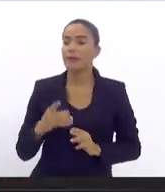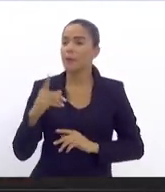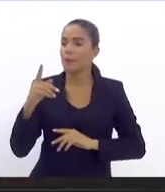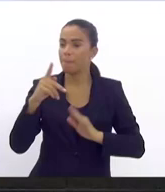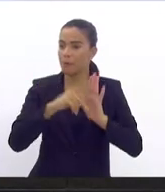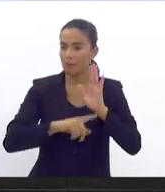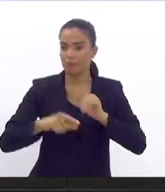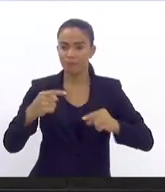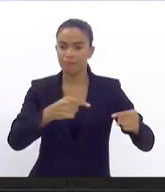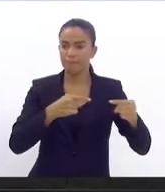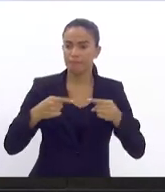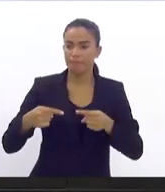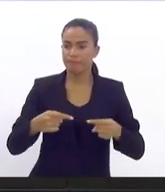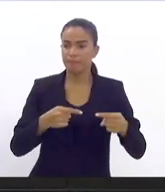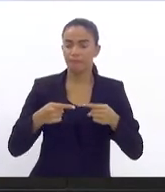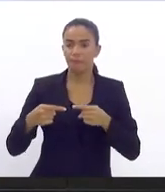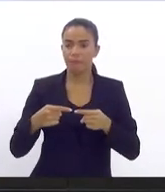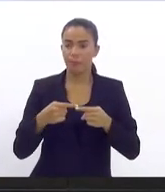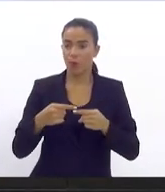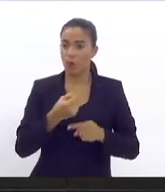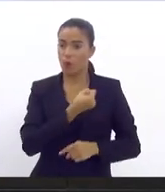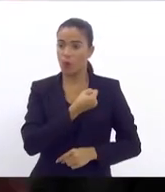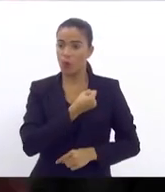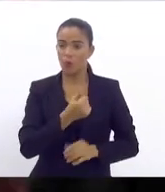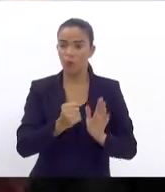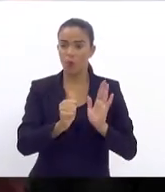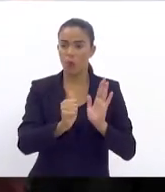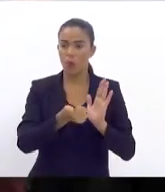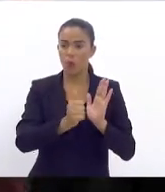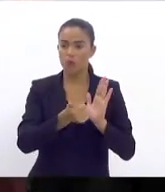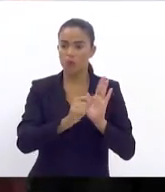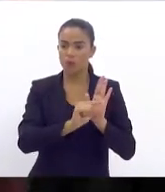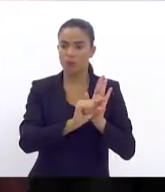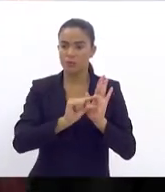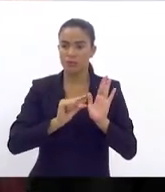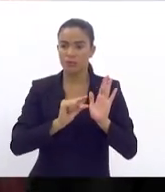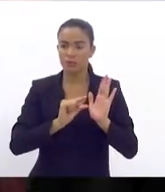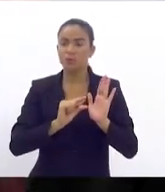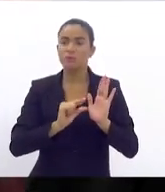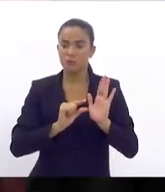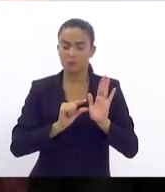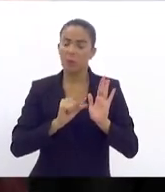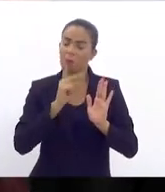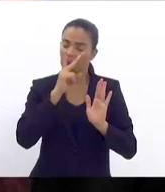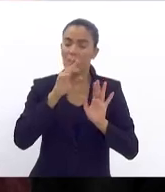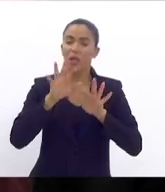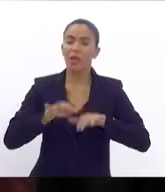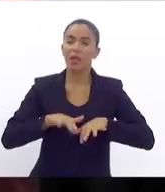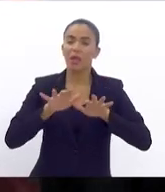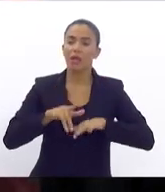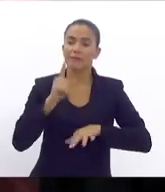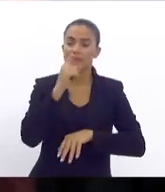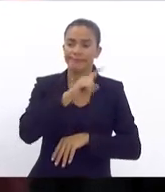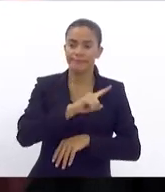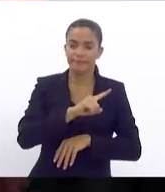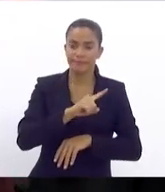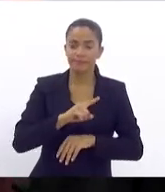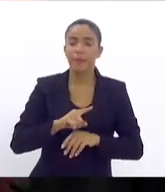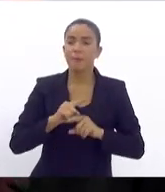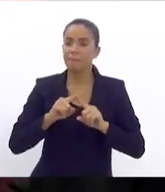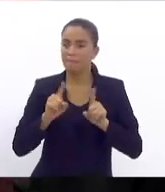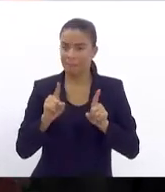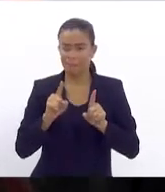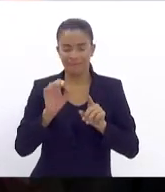discussão. Deputado Yuri. O projeto, o item 11, pode ser um erro de digitação aqui na minha versão. Mas